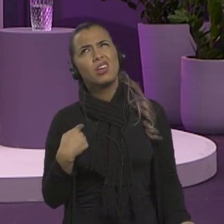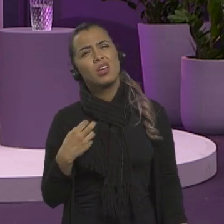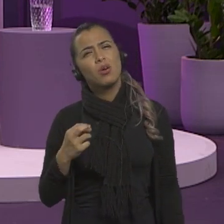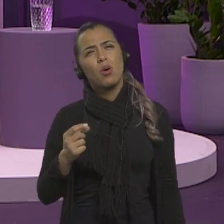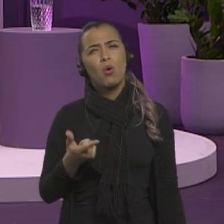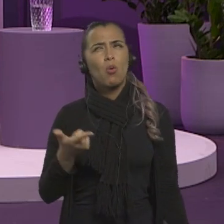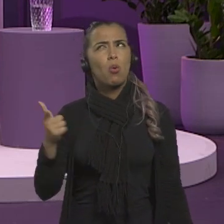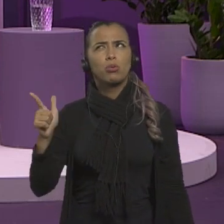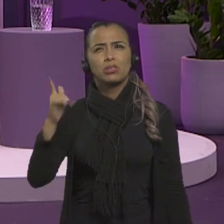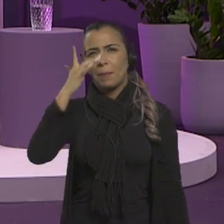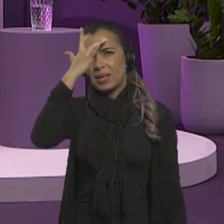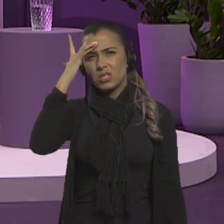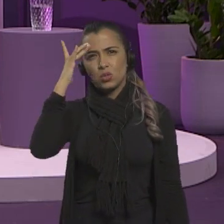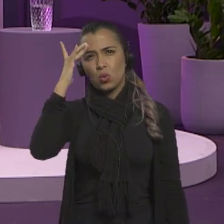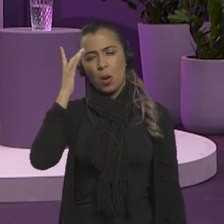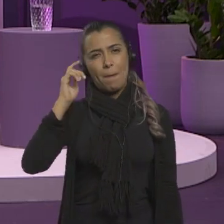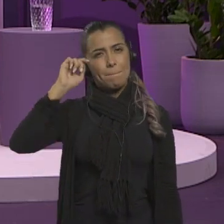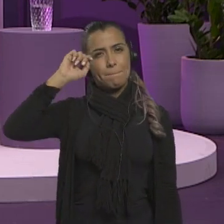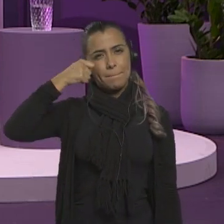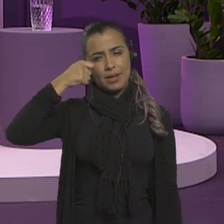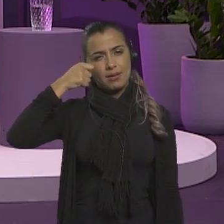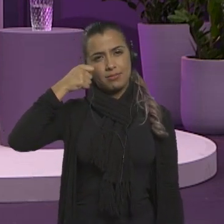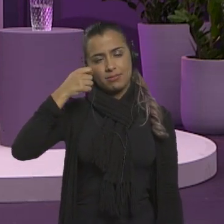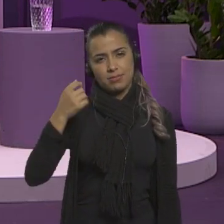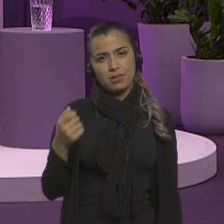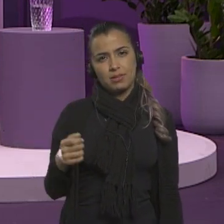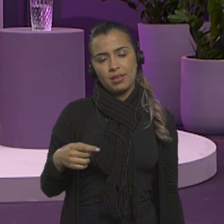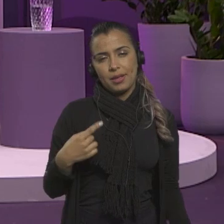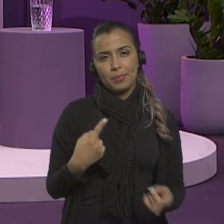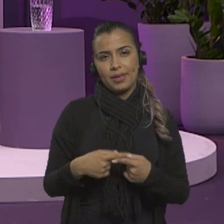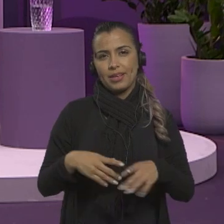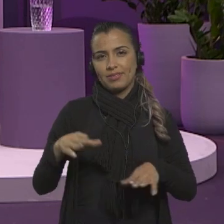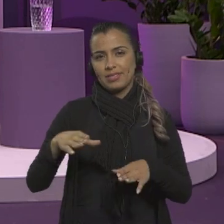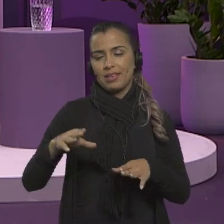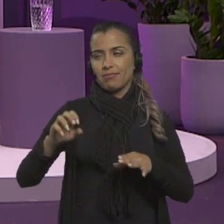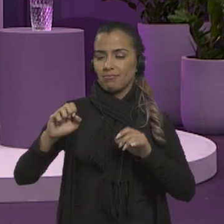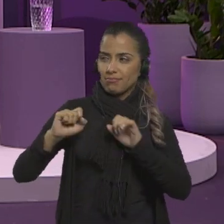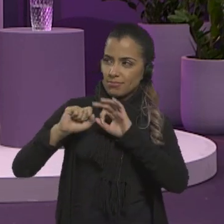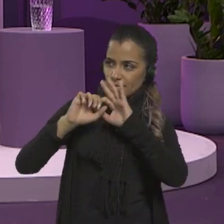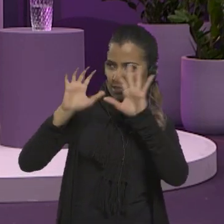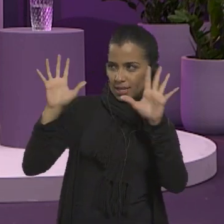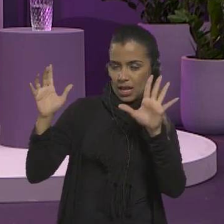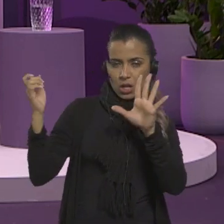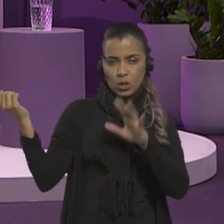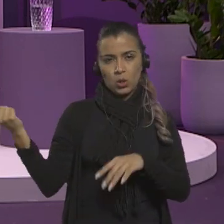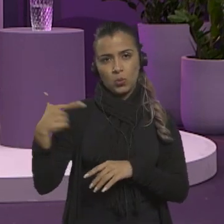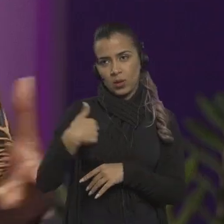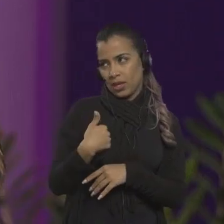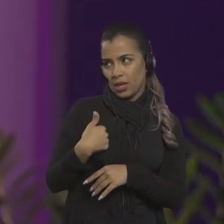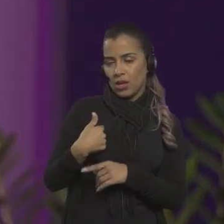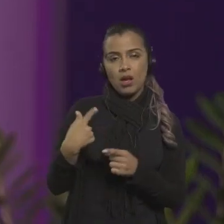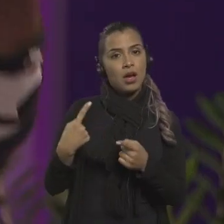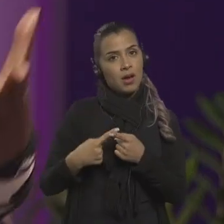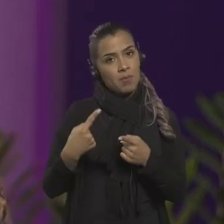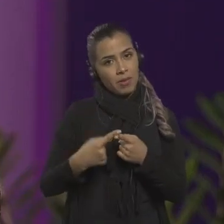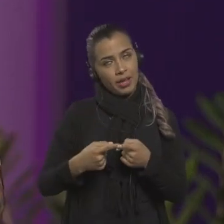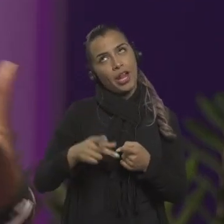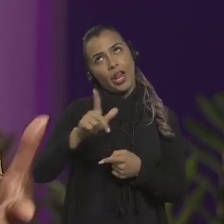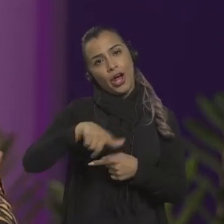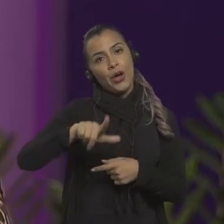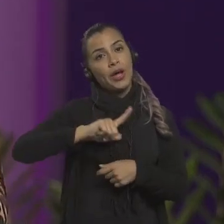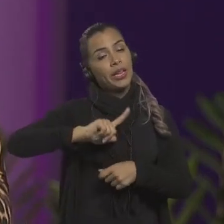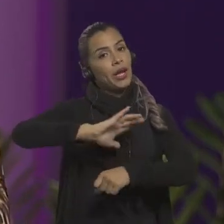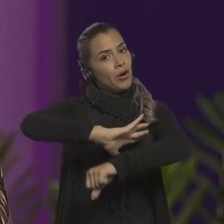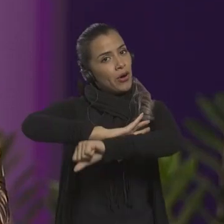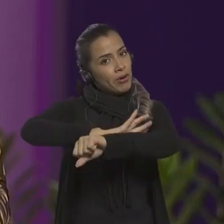outra pessoa preta, assim, que normalmente era mais claro do que eu também. E porque além da questão toda racial, a gente